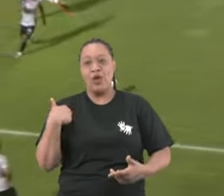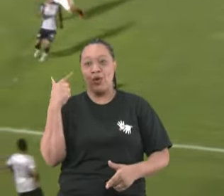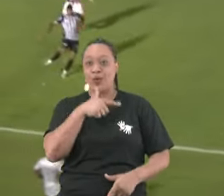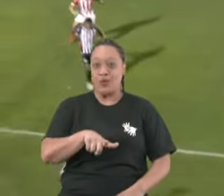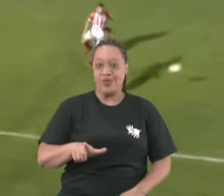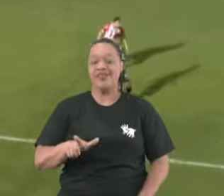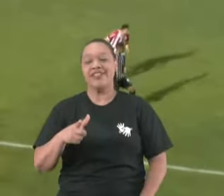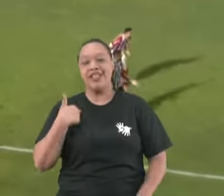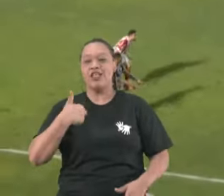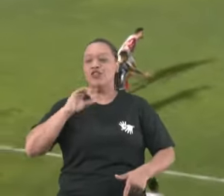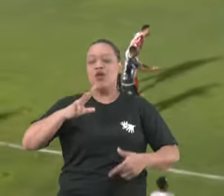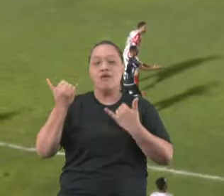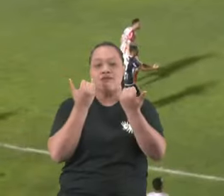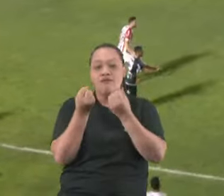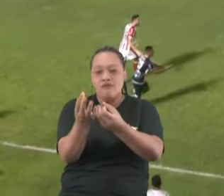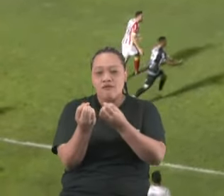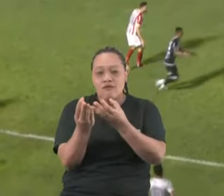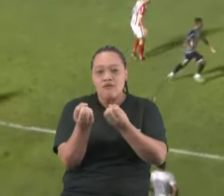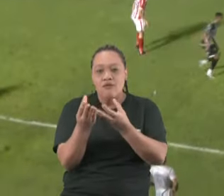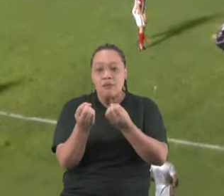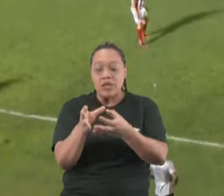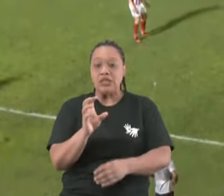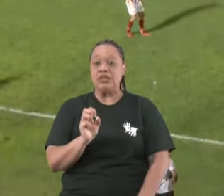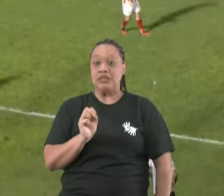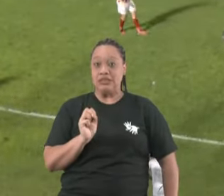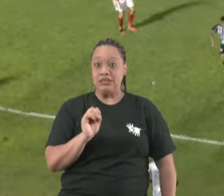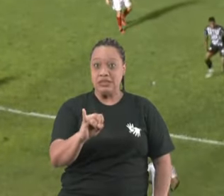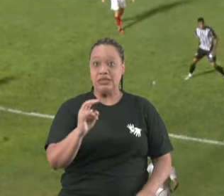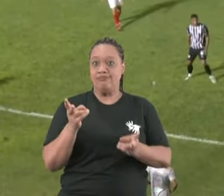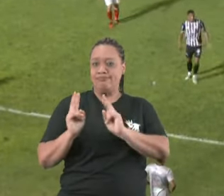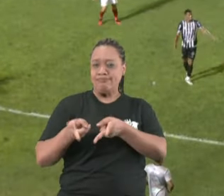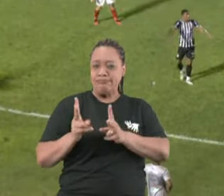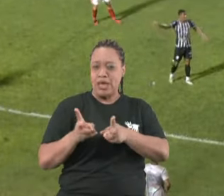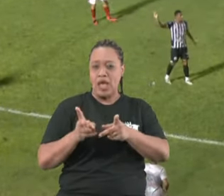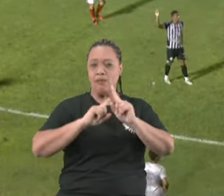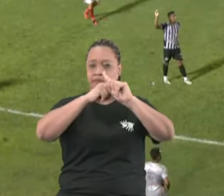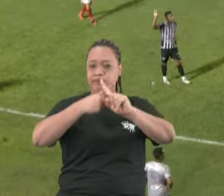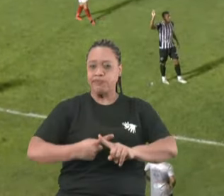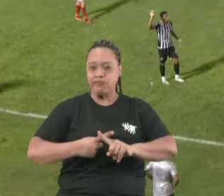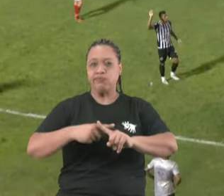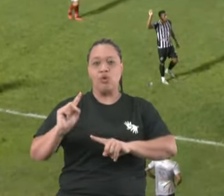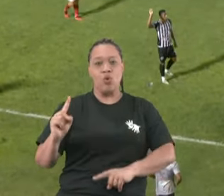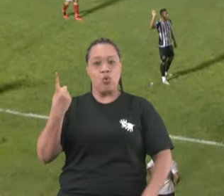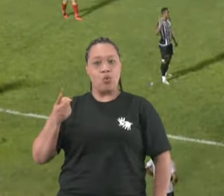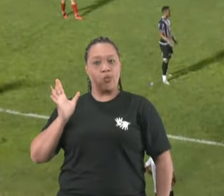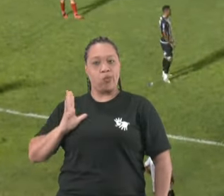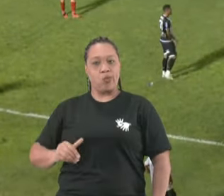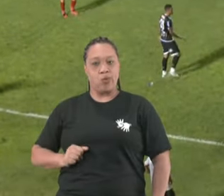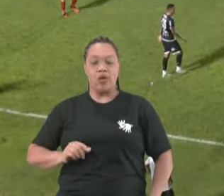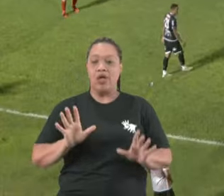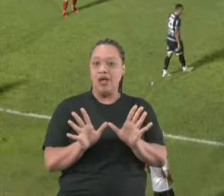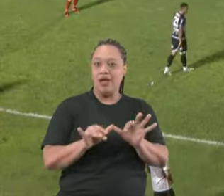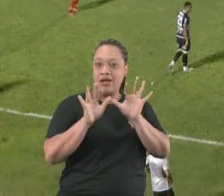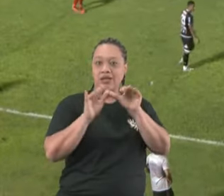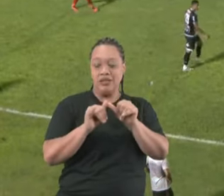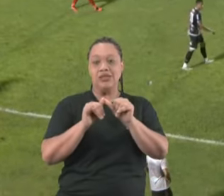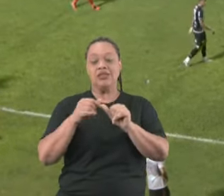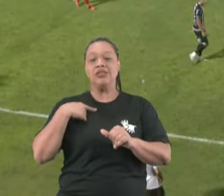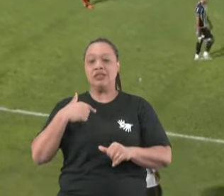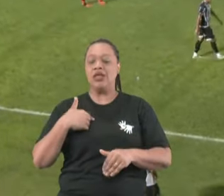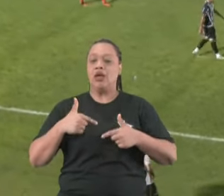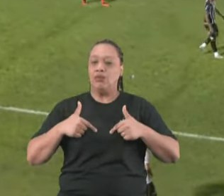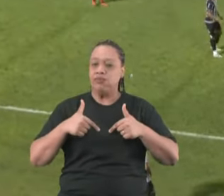relator e só queria passar essa informação. Se persistir esse resultado, o Asa, que estava invicto a 5 jogos, a última derrota, inclusive,